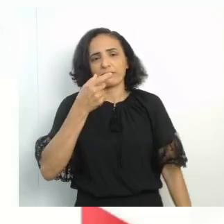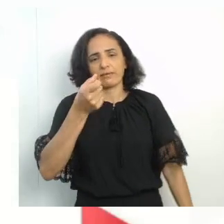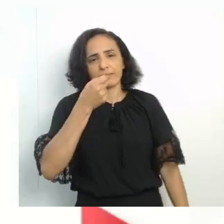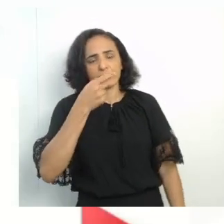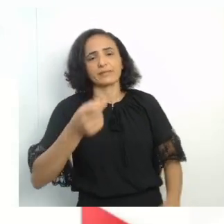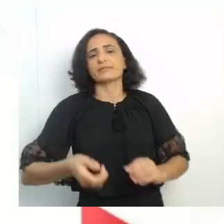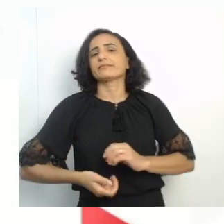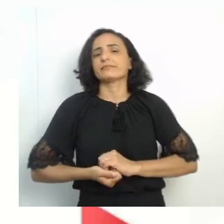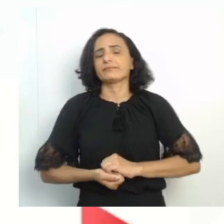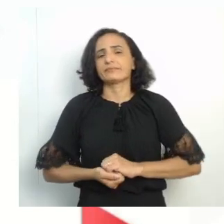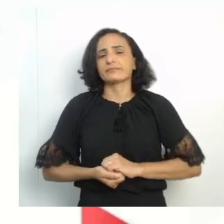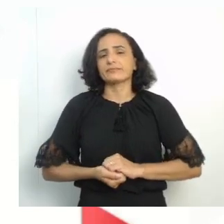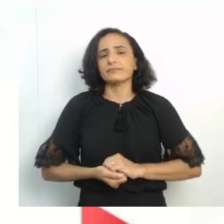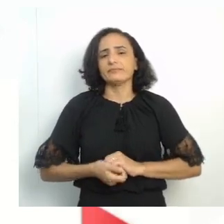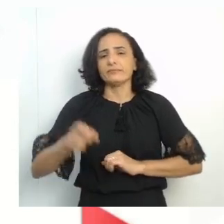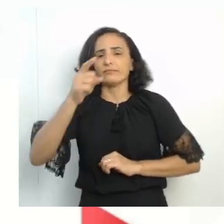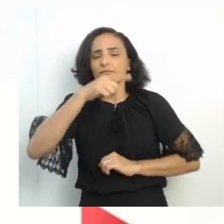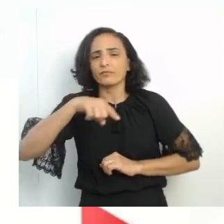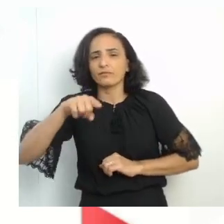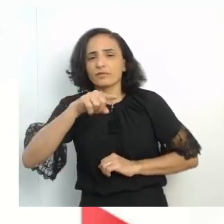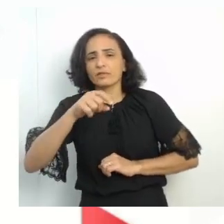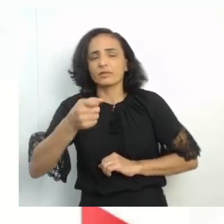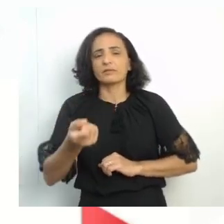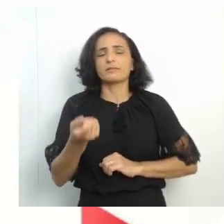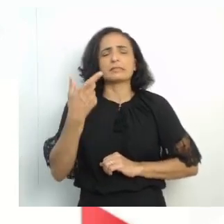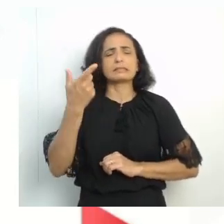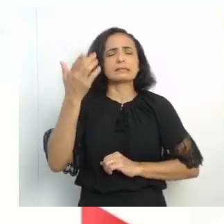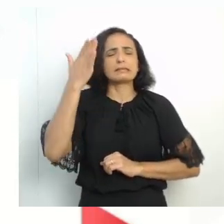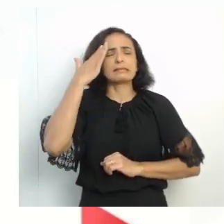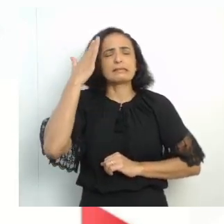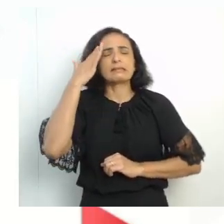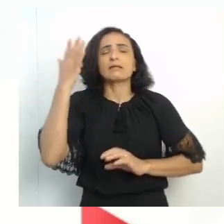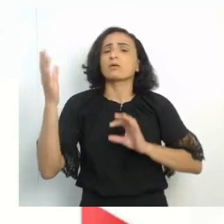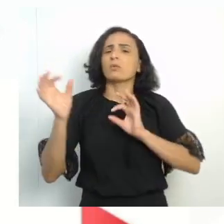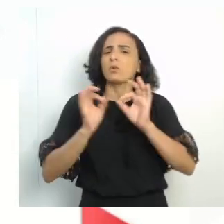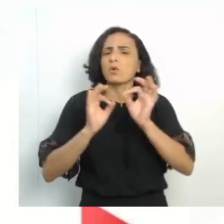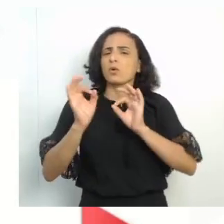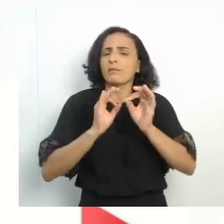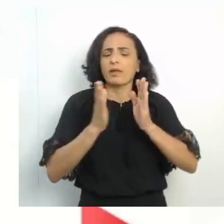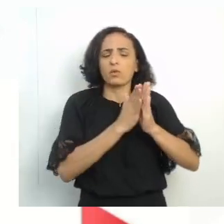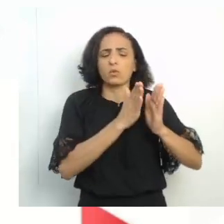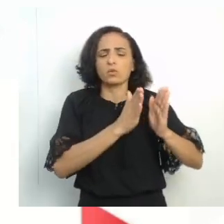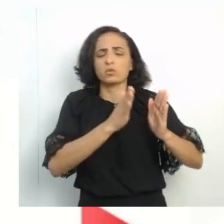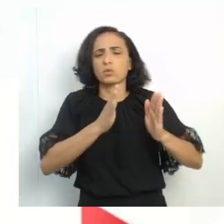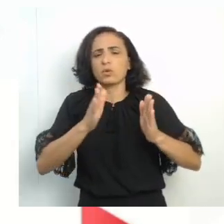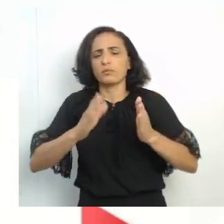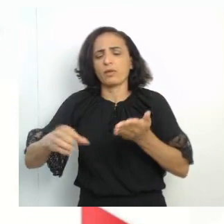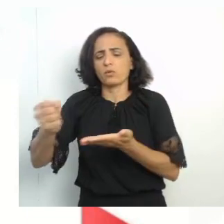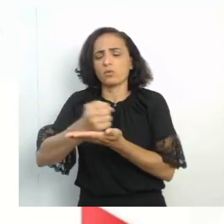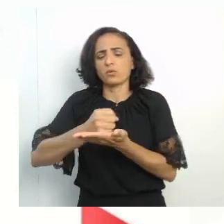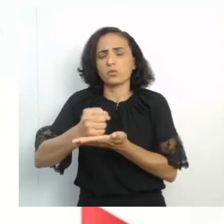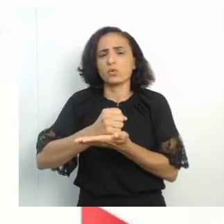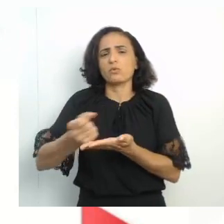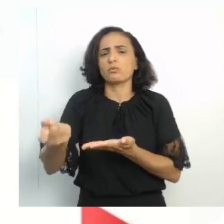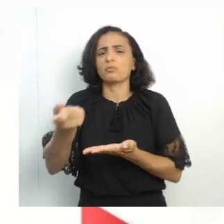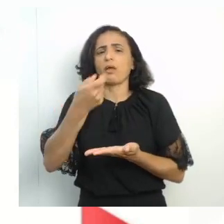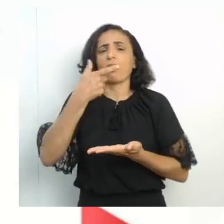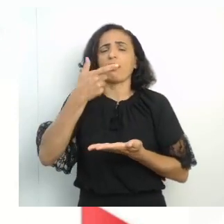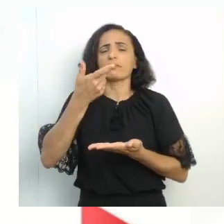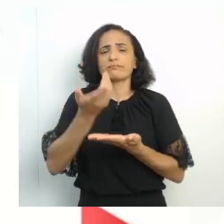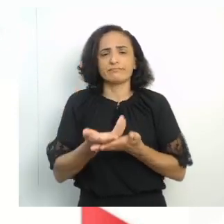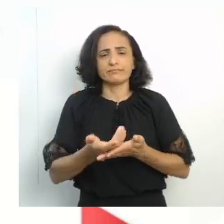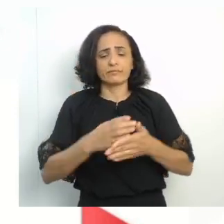o medicamento ele é preparado exclusivamente em farmácias ou indústrias. Isso